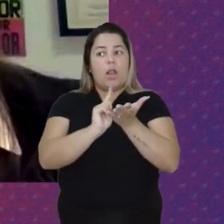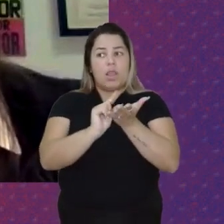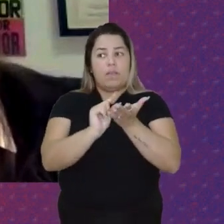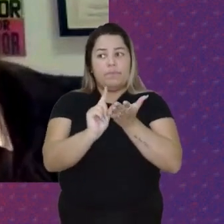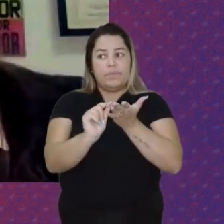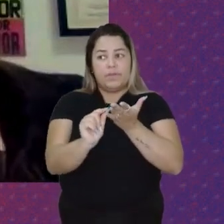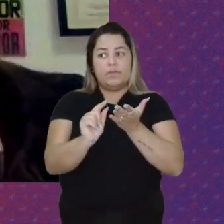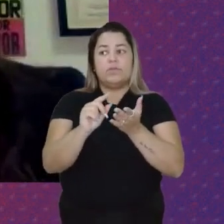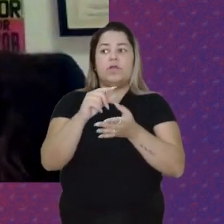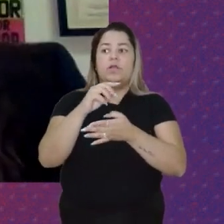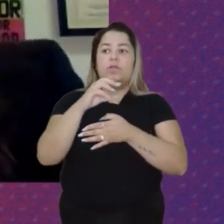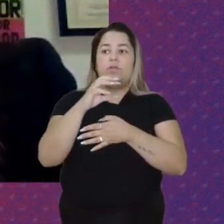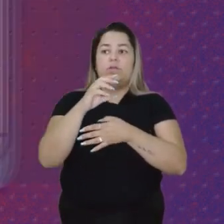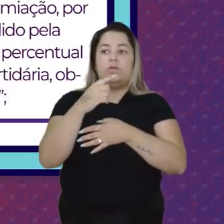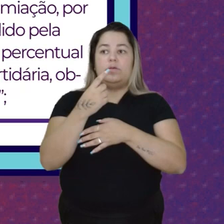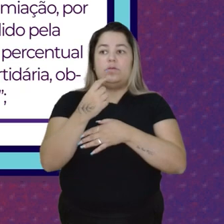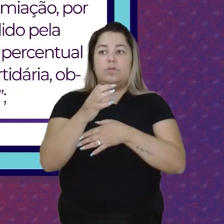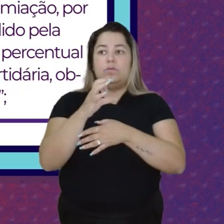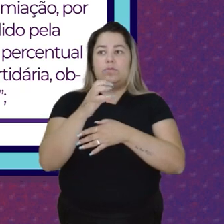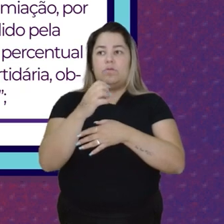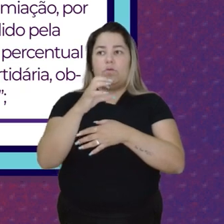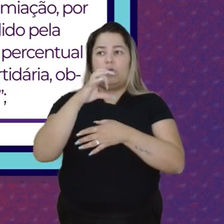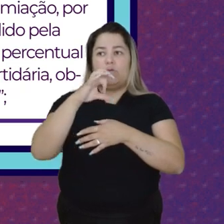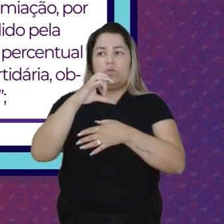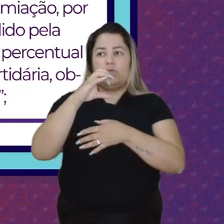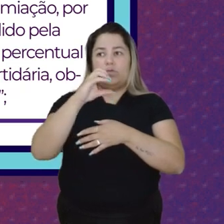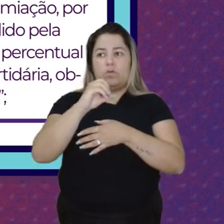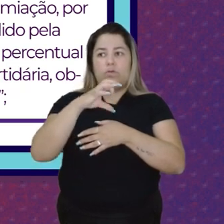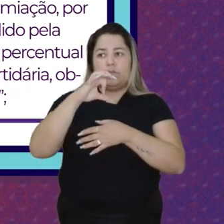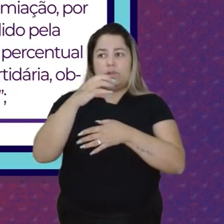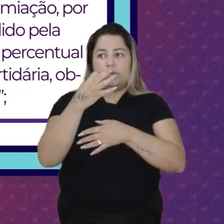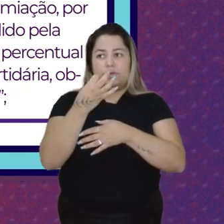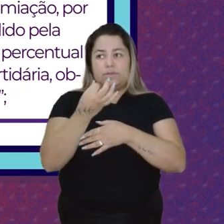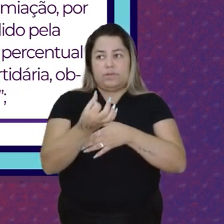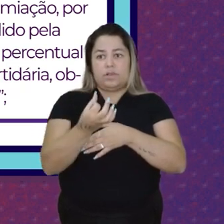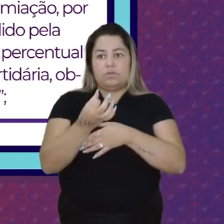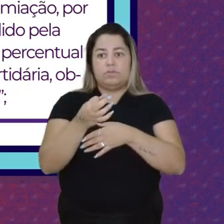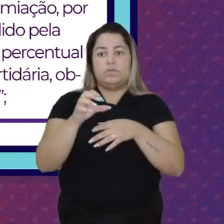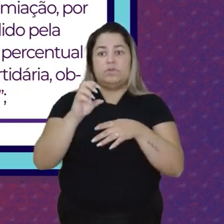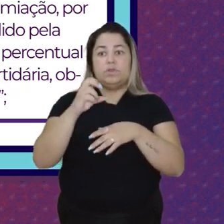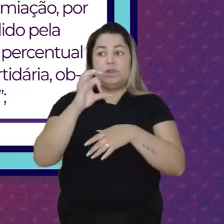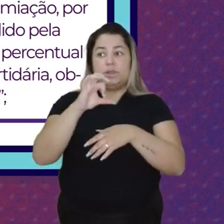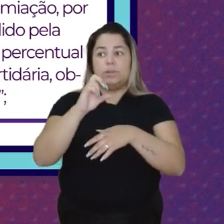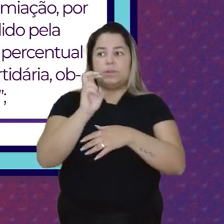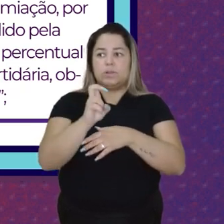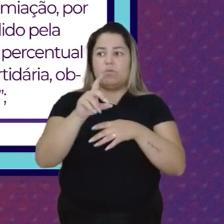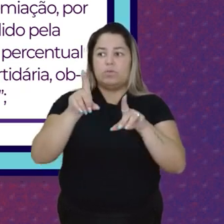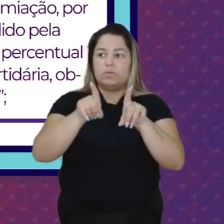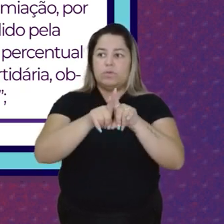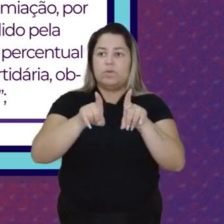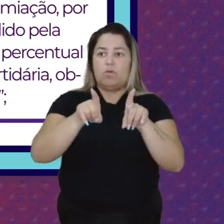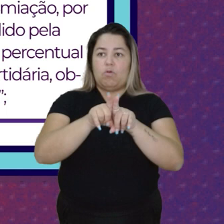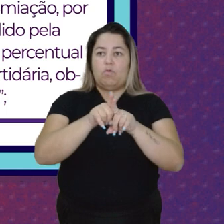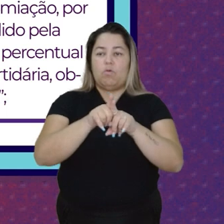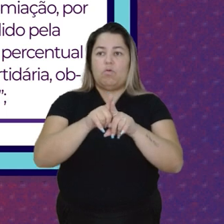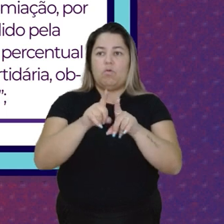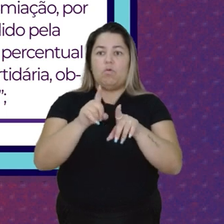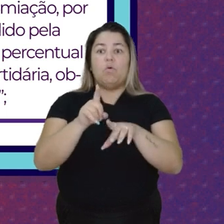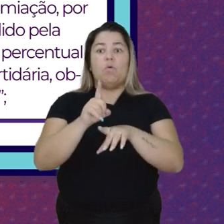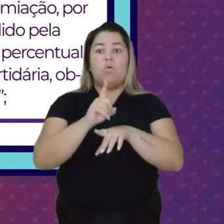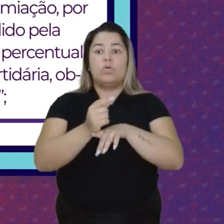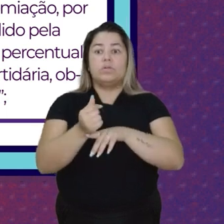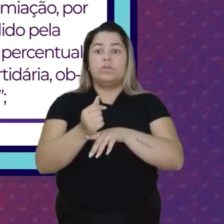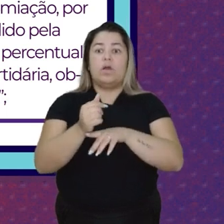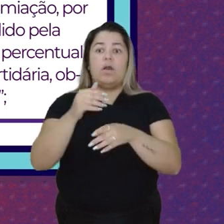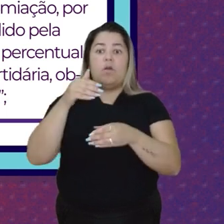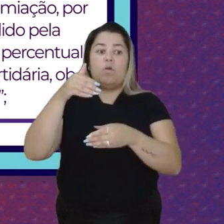da lei, que a lei 9.096 de 95 diz o seguinte: na criação, os recursos oriundos do fundo partidário